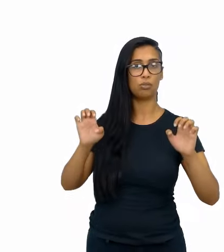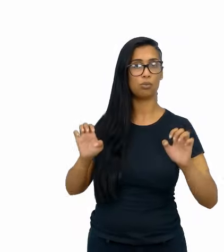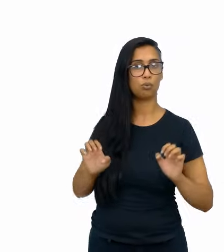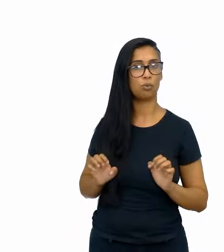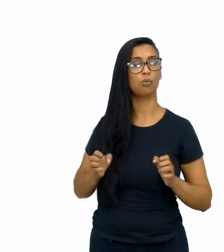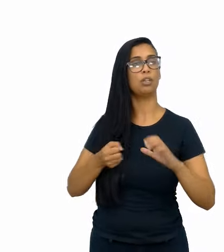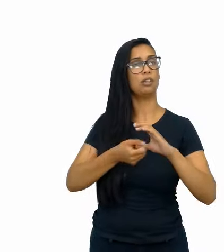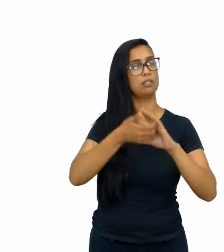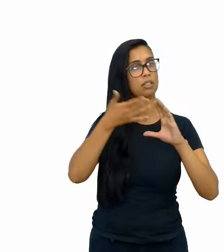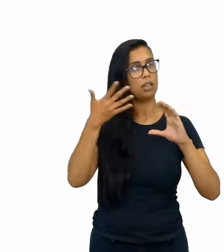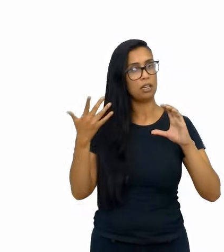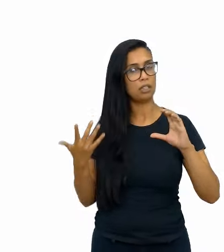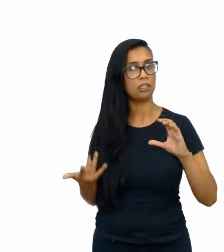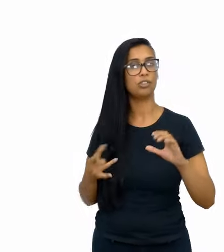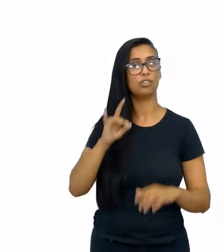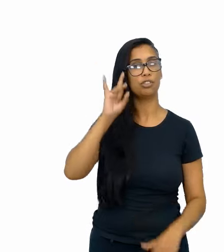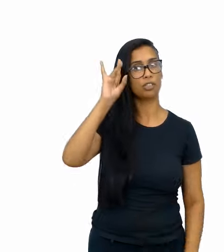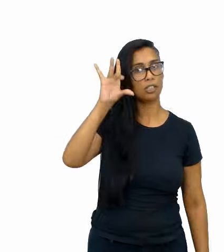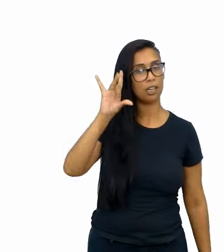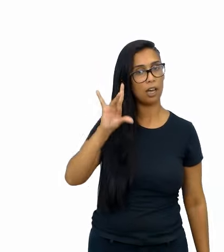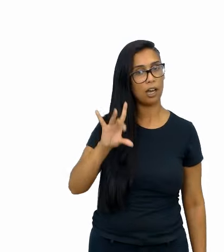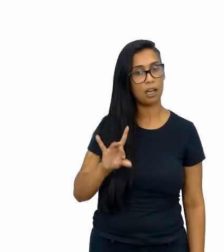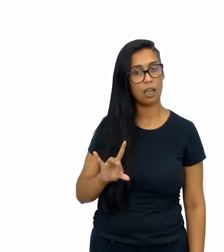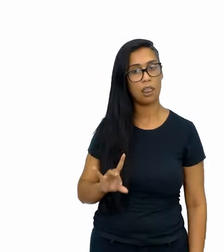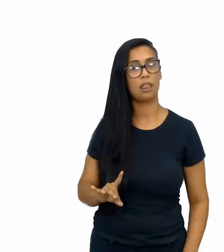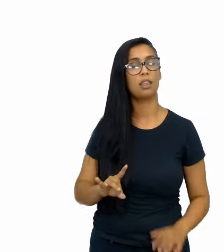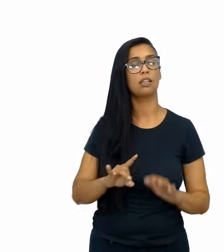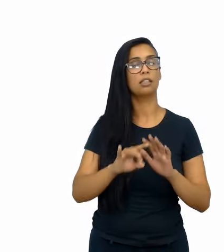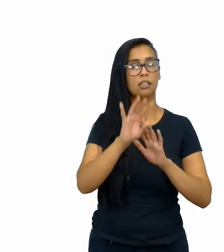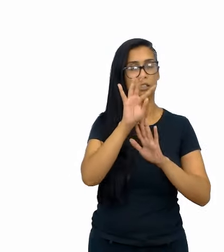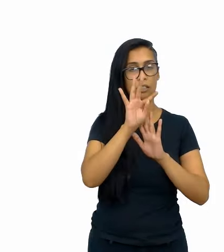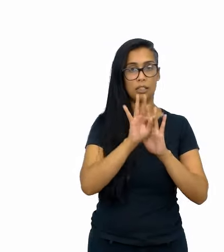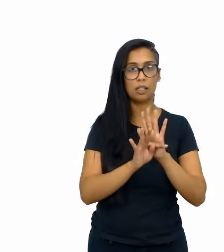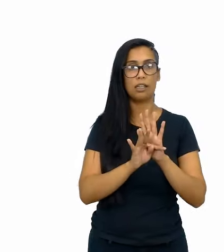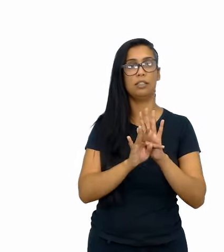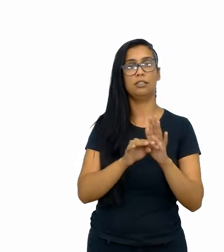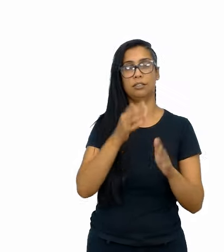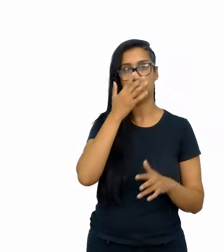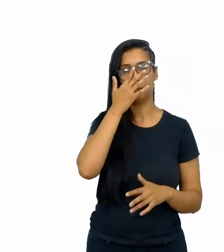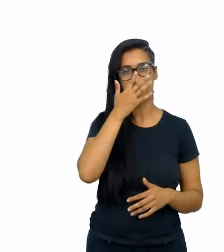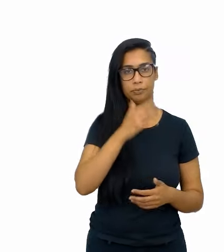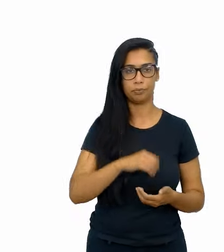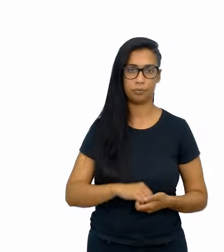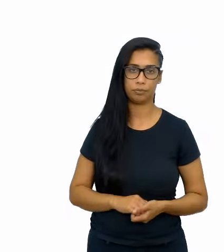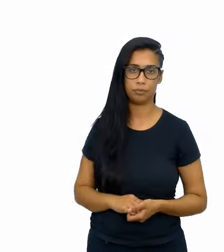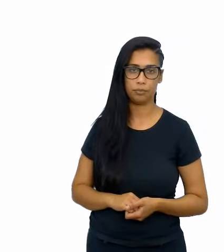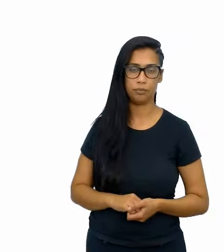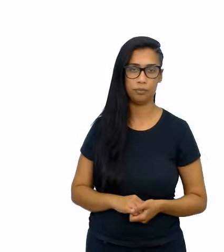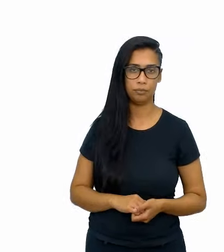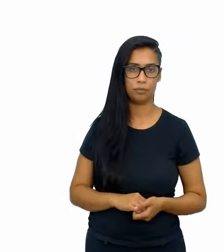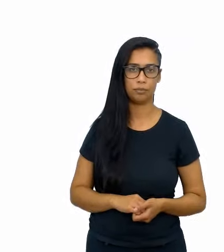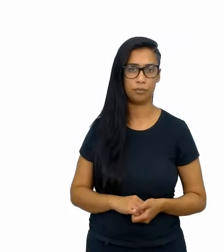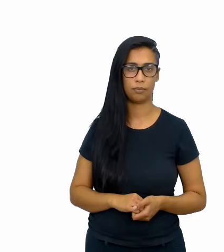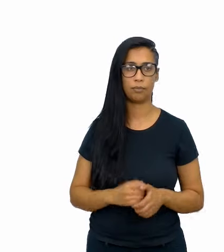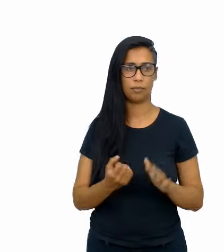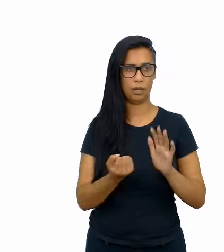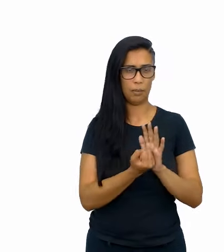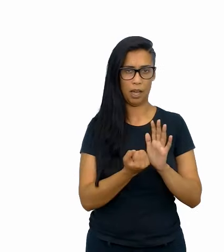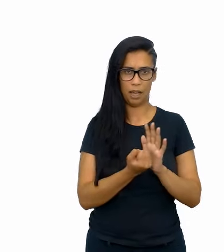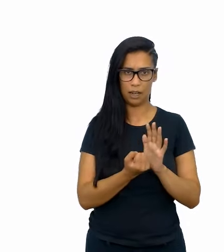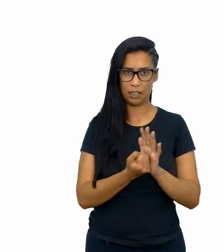as características de todo esse texto, né? O registro ele acontece em primeira pessoa, né? O